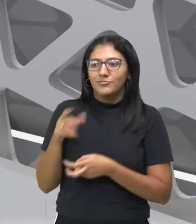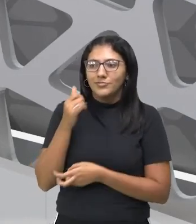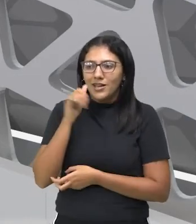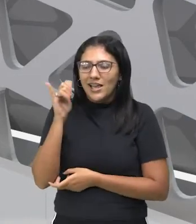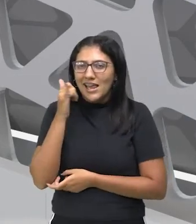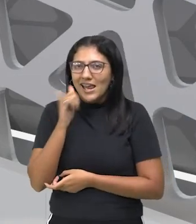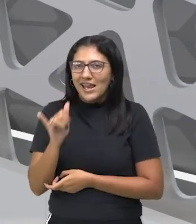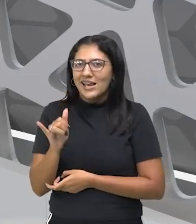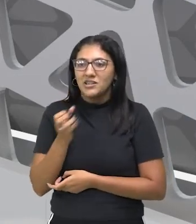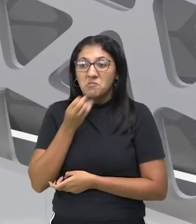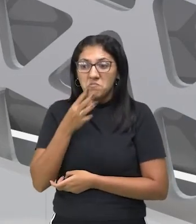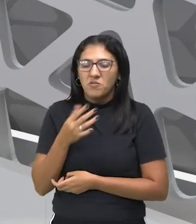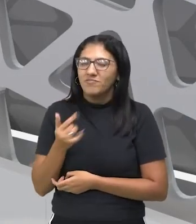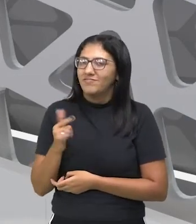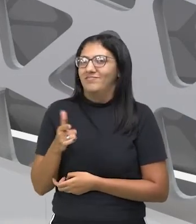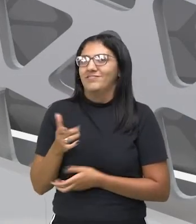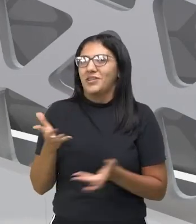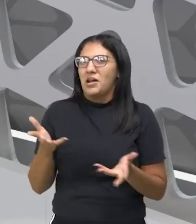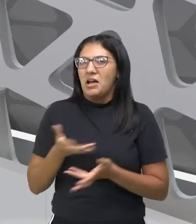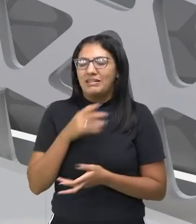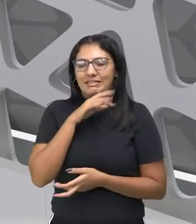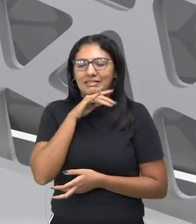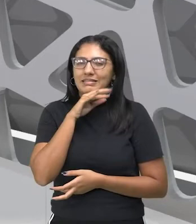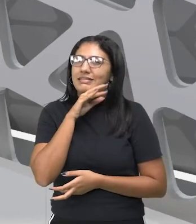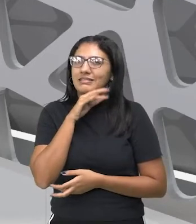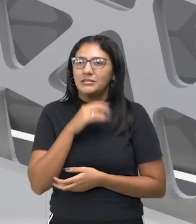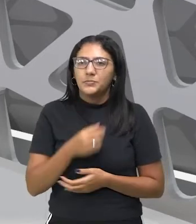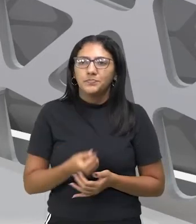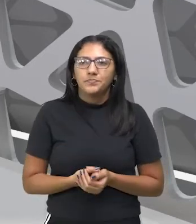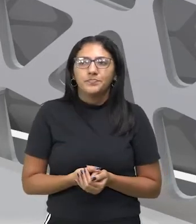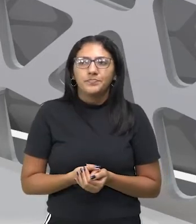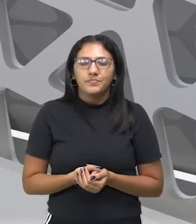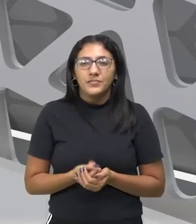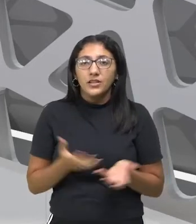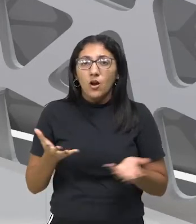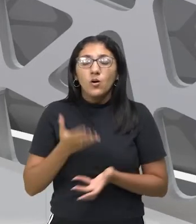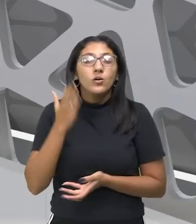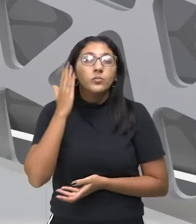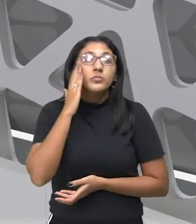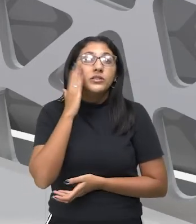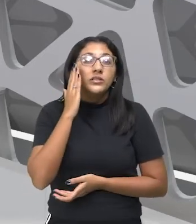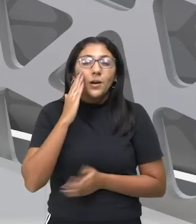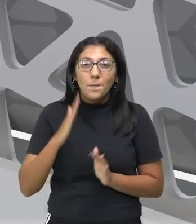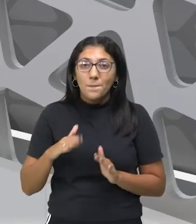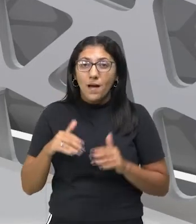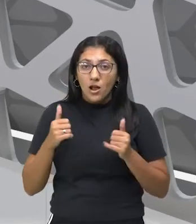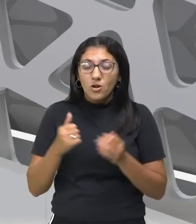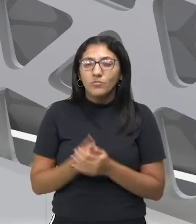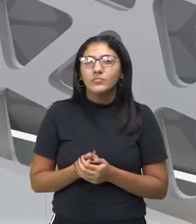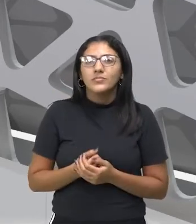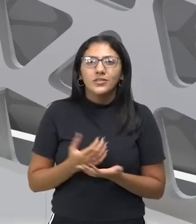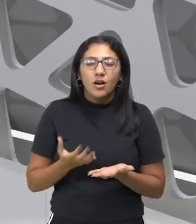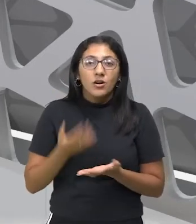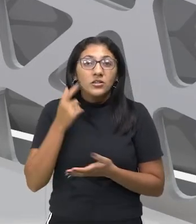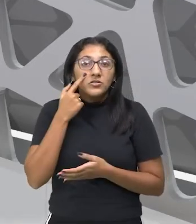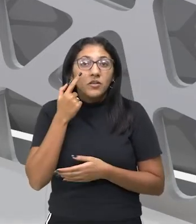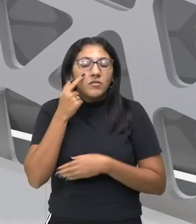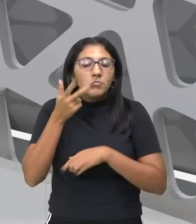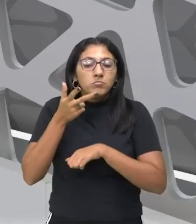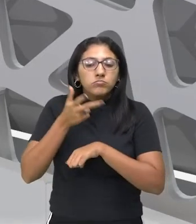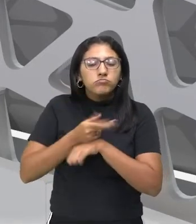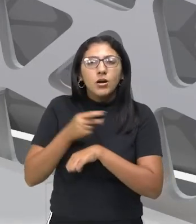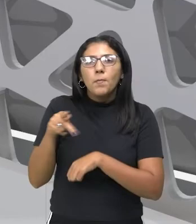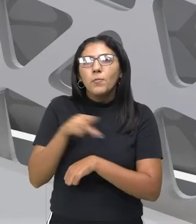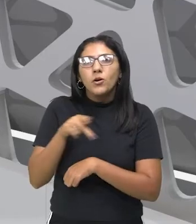verde ou energia limpa. Para que a gente compreenda um pouco mais sobre essa questão dos gases de efeito estufa, a gente vai assistir agora uma explicação